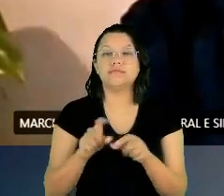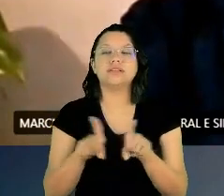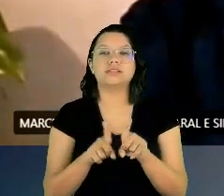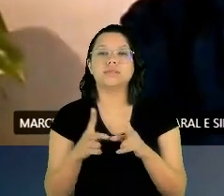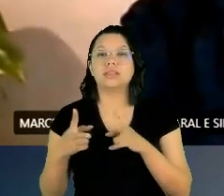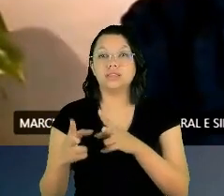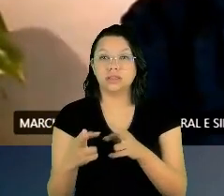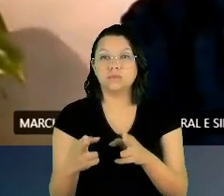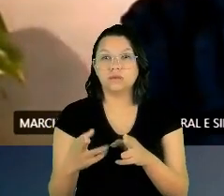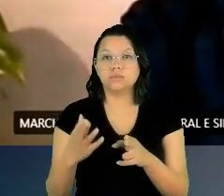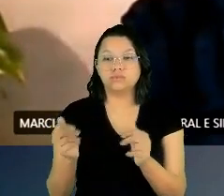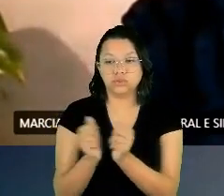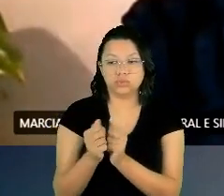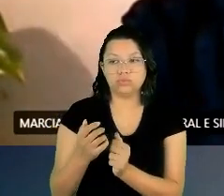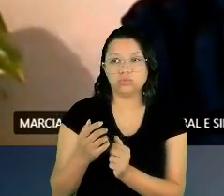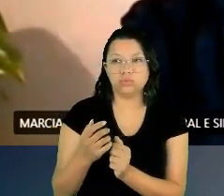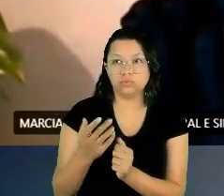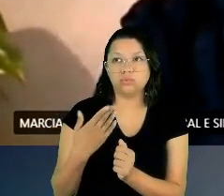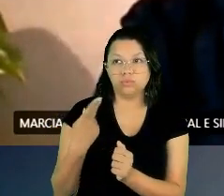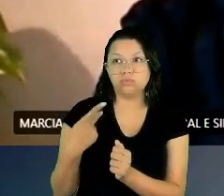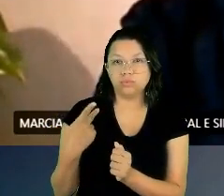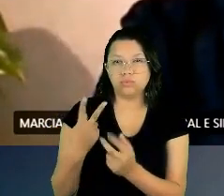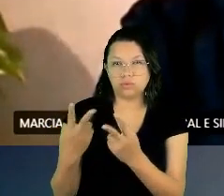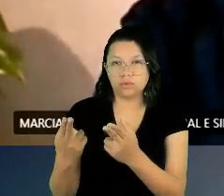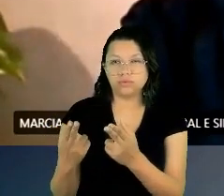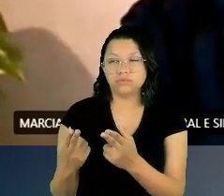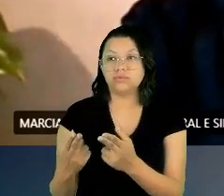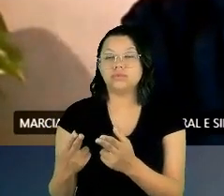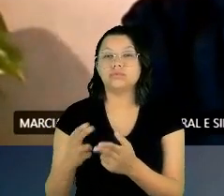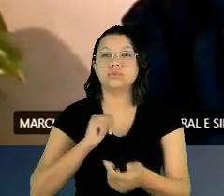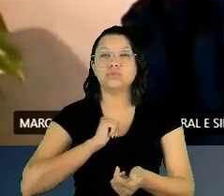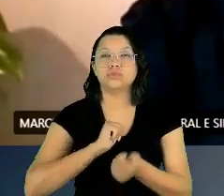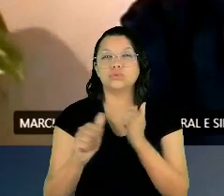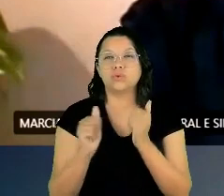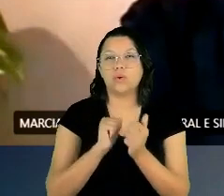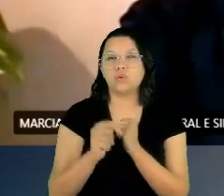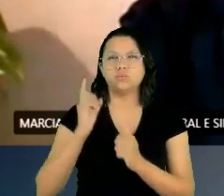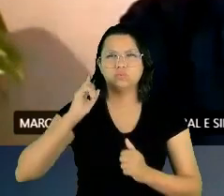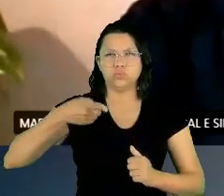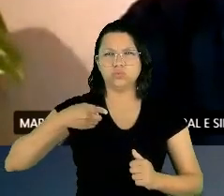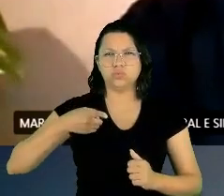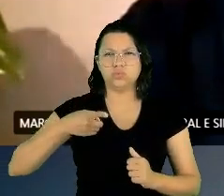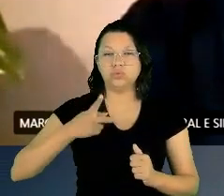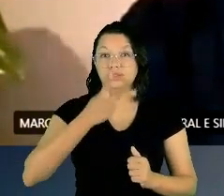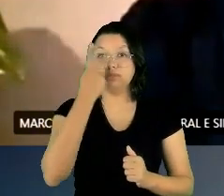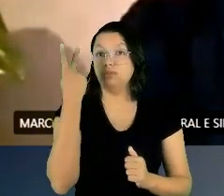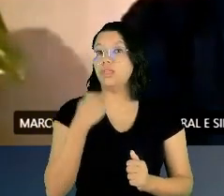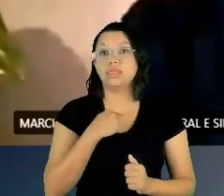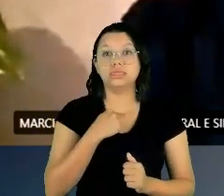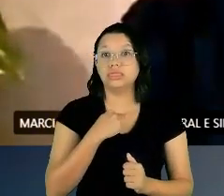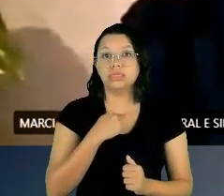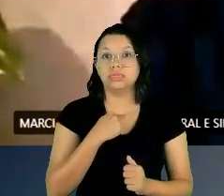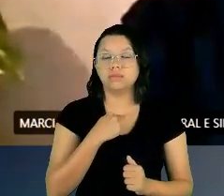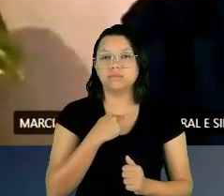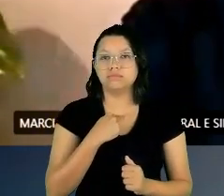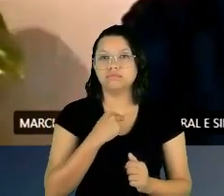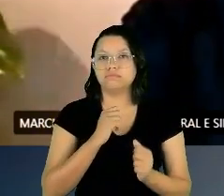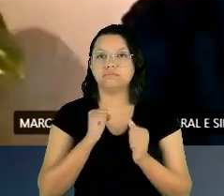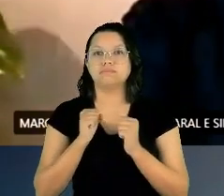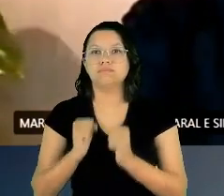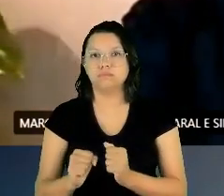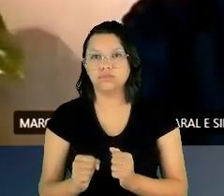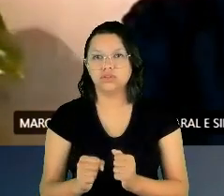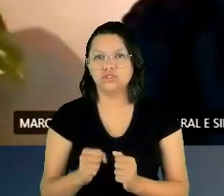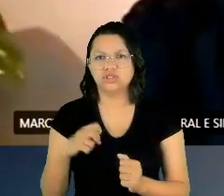punir, que fez também, no mesmo tempo que eu, só que fez com o Dictator Game, né, o jogo do ditador, que a pessoa não tem o poder